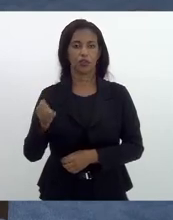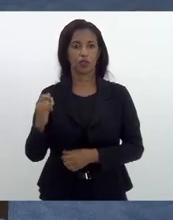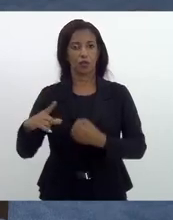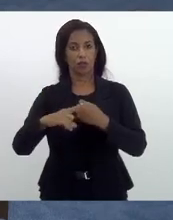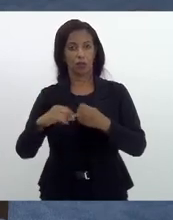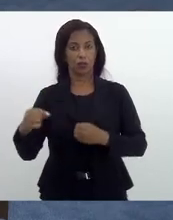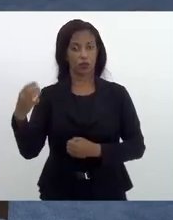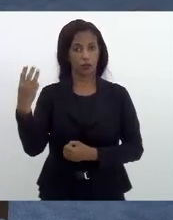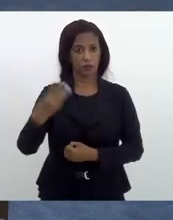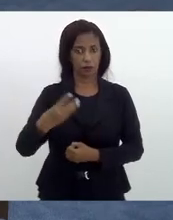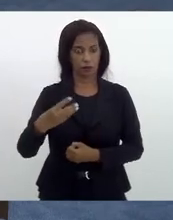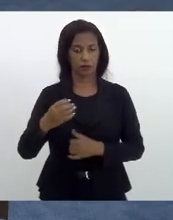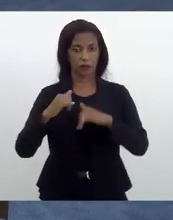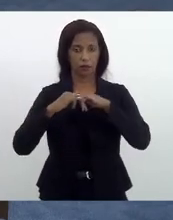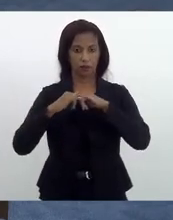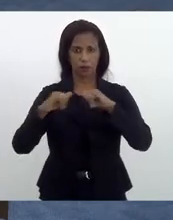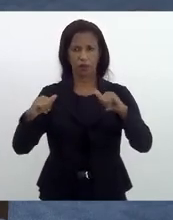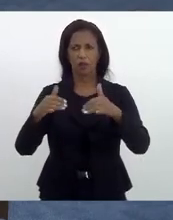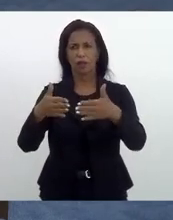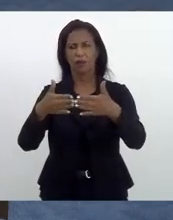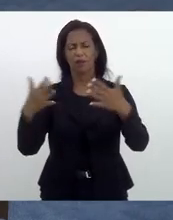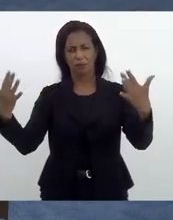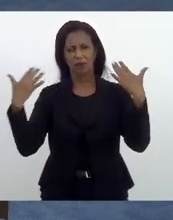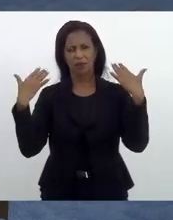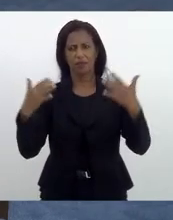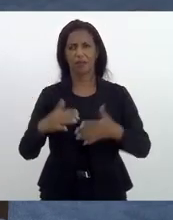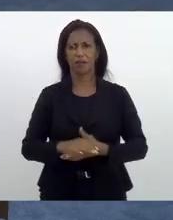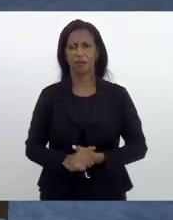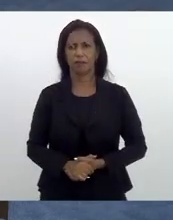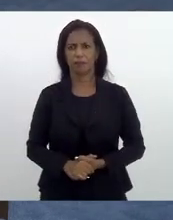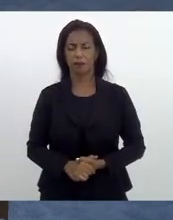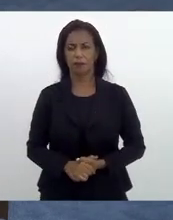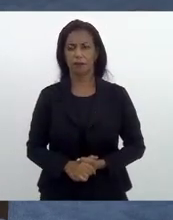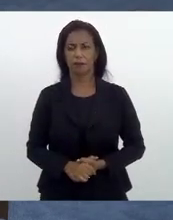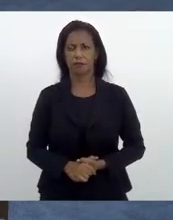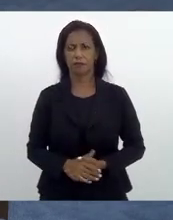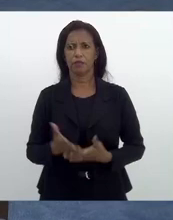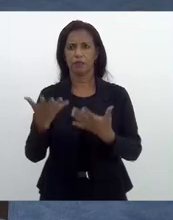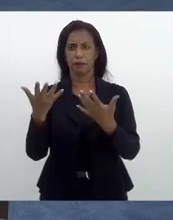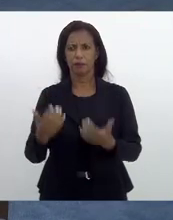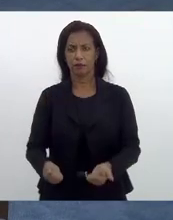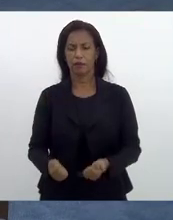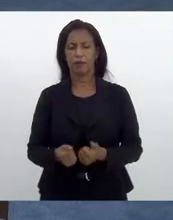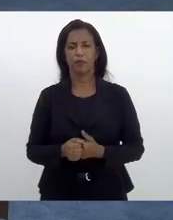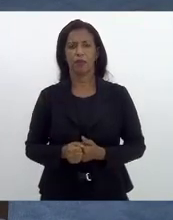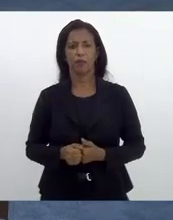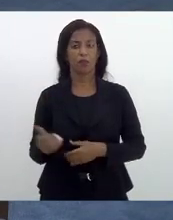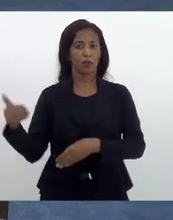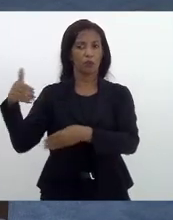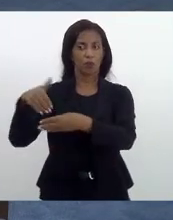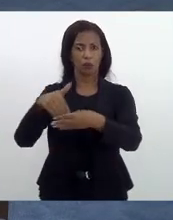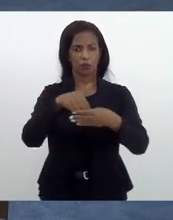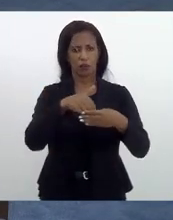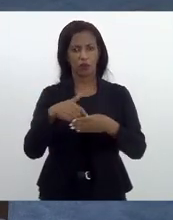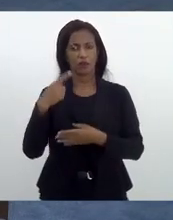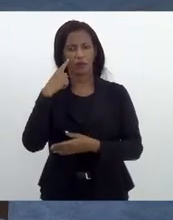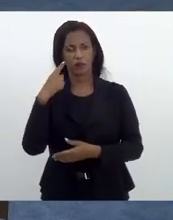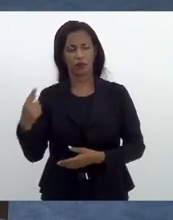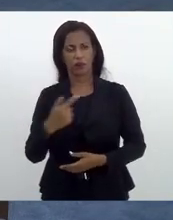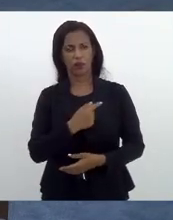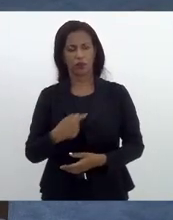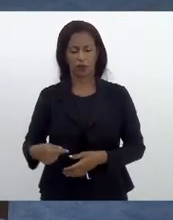3º, da mensagem, por favor, por favor, vamos até o momento da votação consultar o governo,